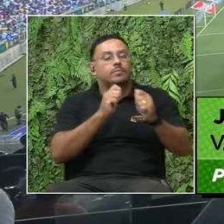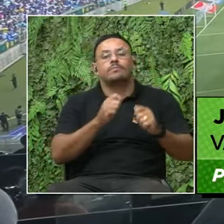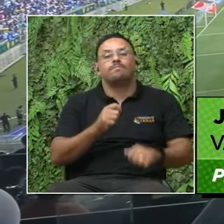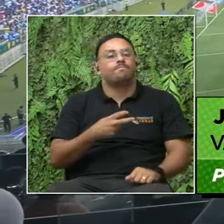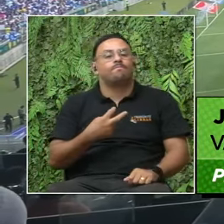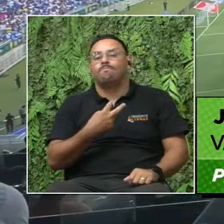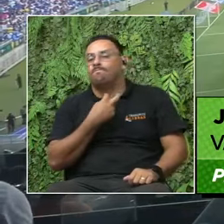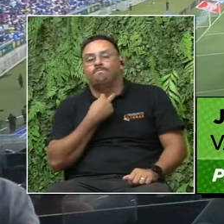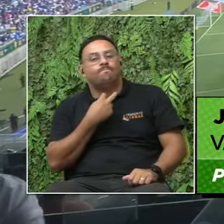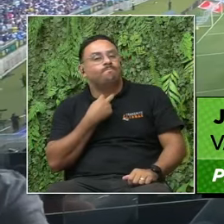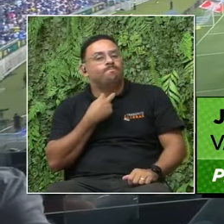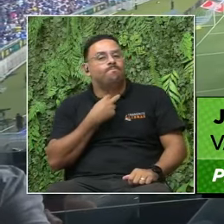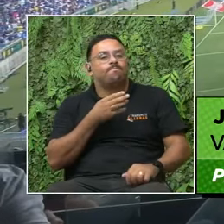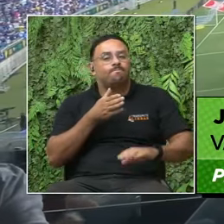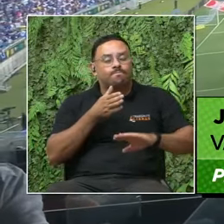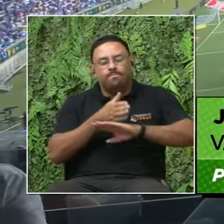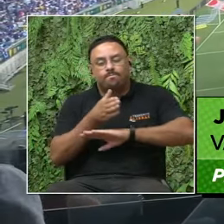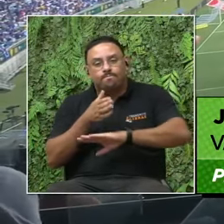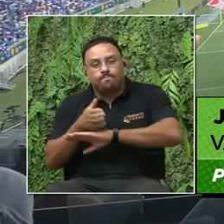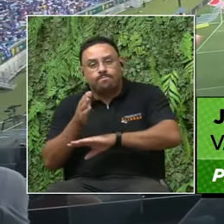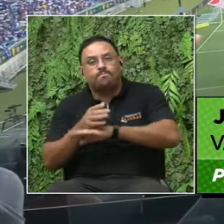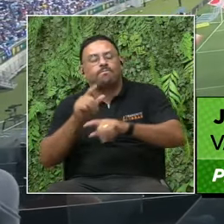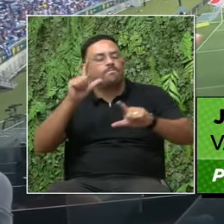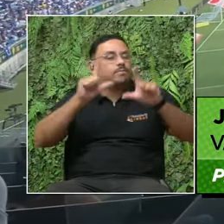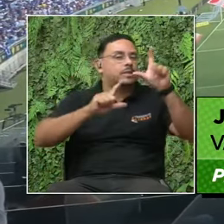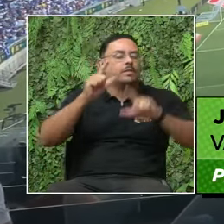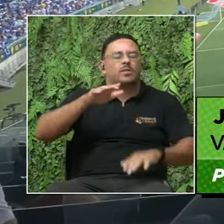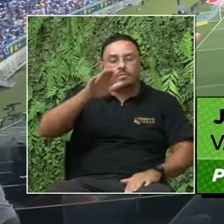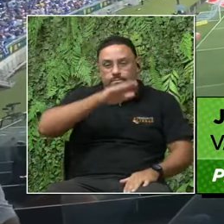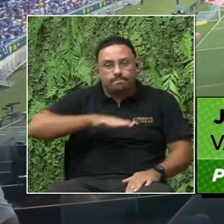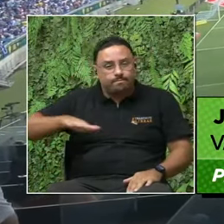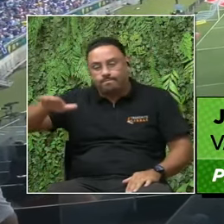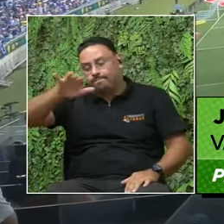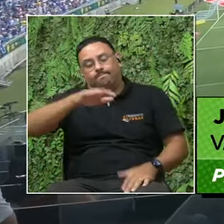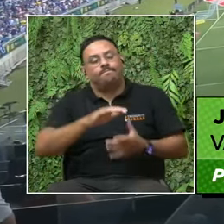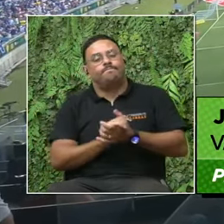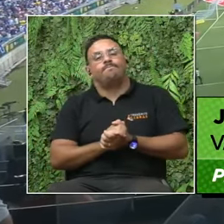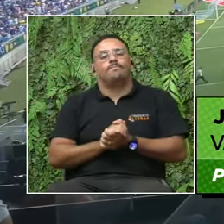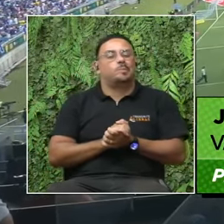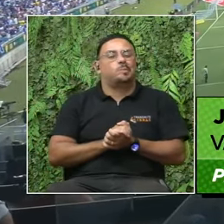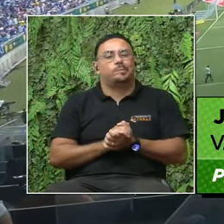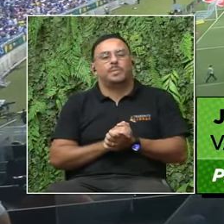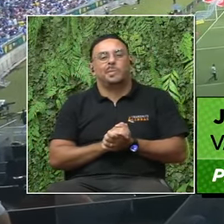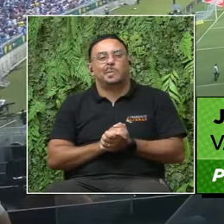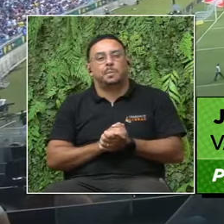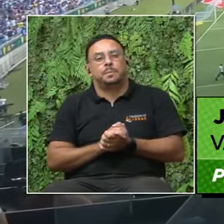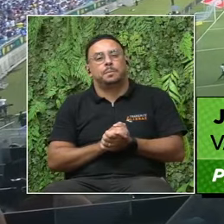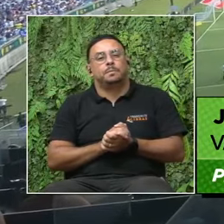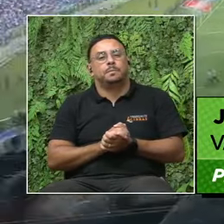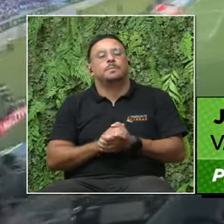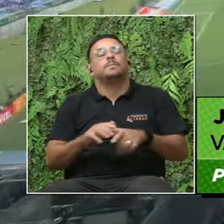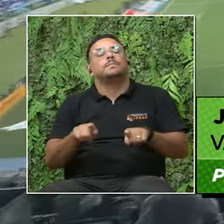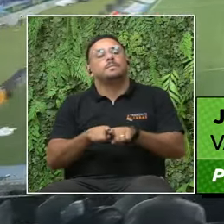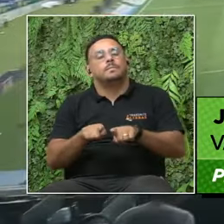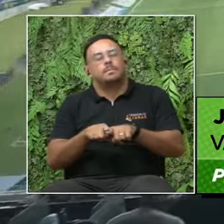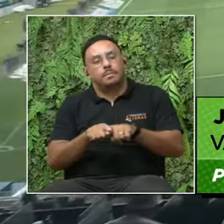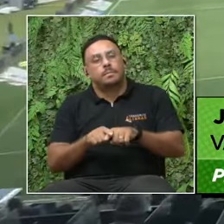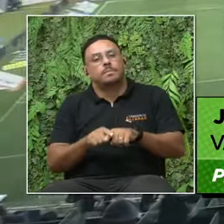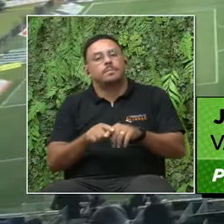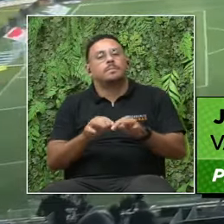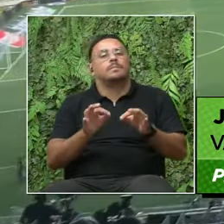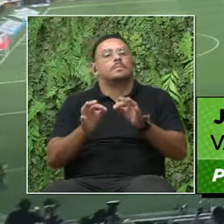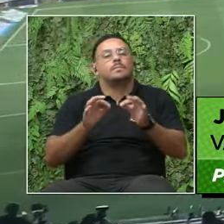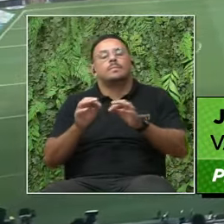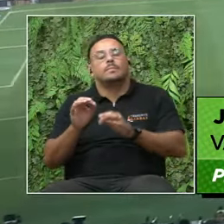permitido o acesso de imprensa nas áreas de hospitalidade os a escada da imprensa tá ativa isso aqui não